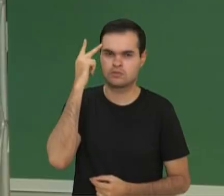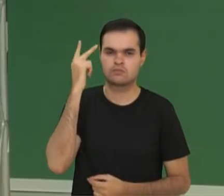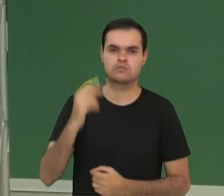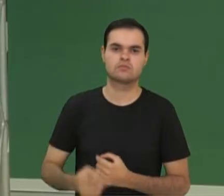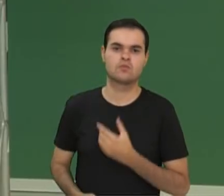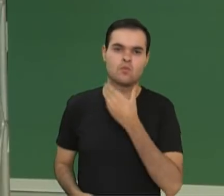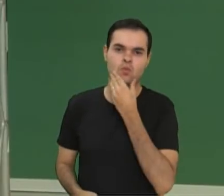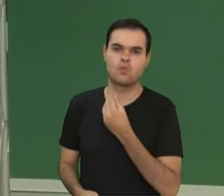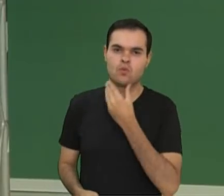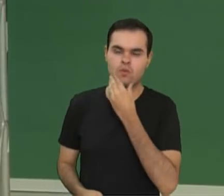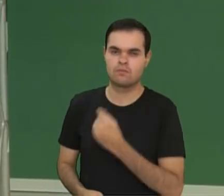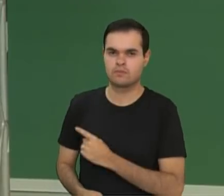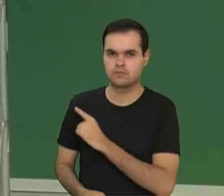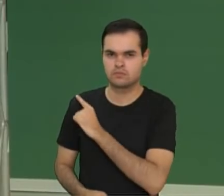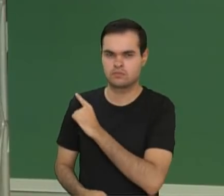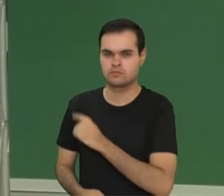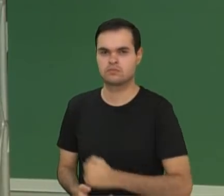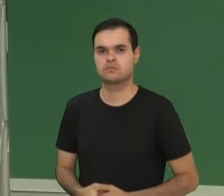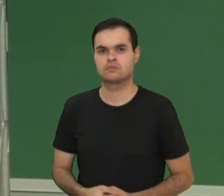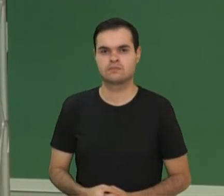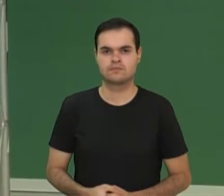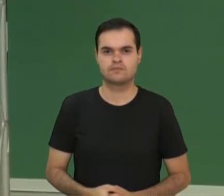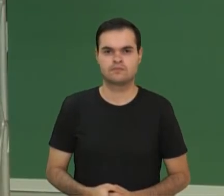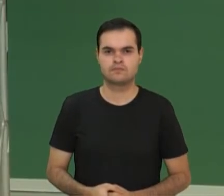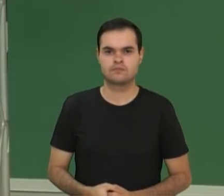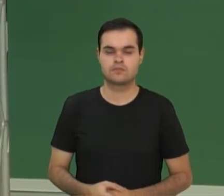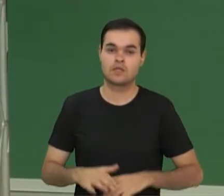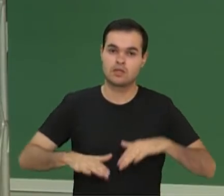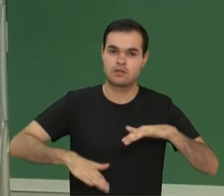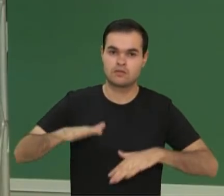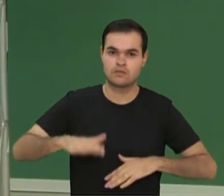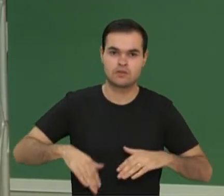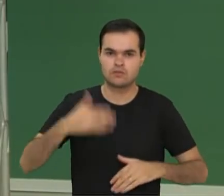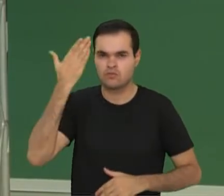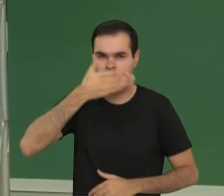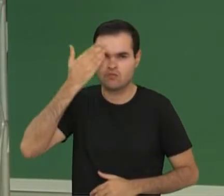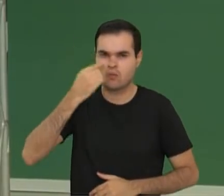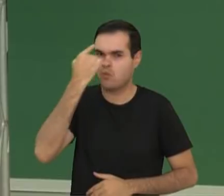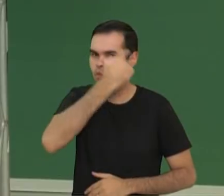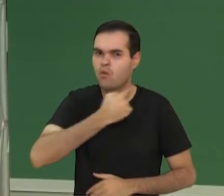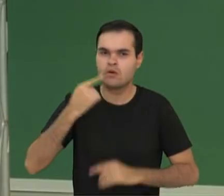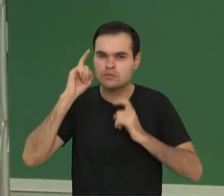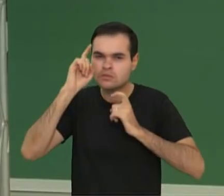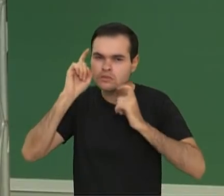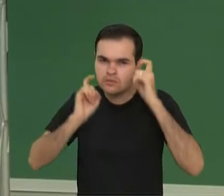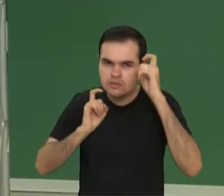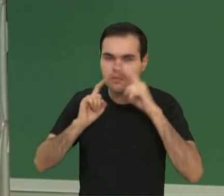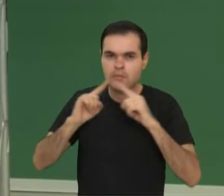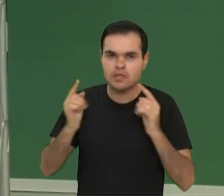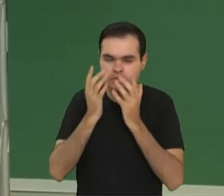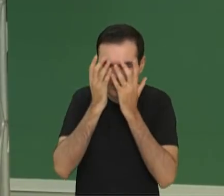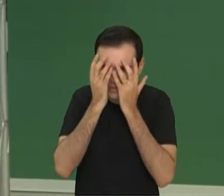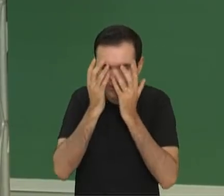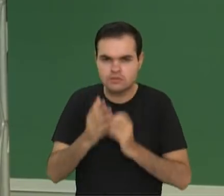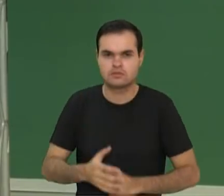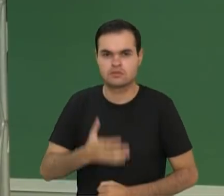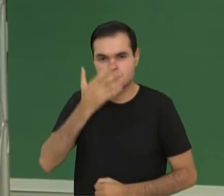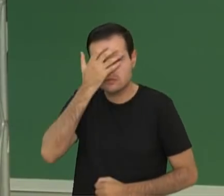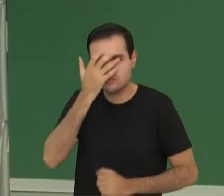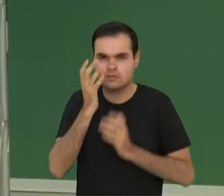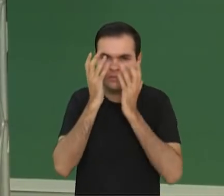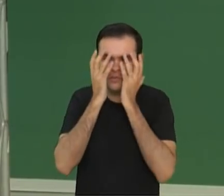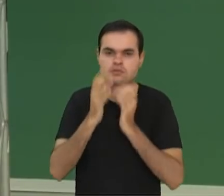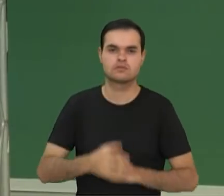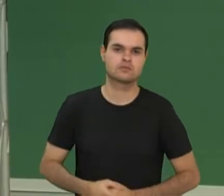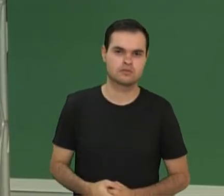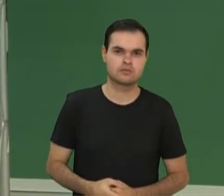está ali com uma expressão, de certa forma, não vemos o rosto, mas o gesto corporal dele, né?